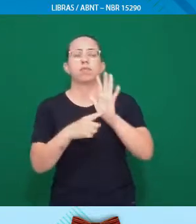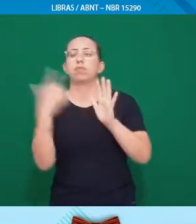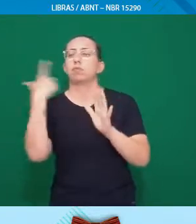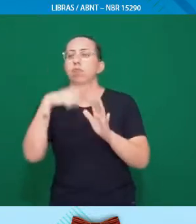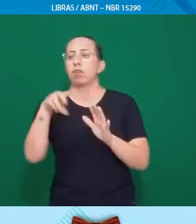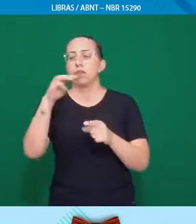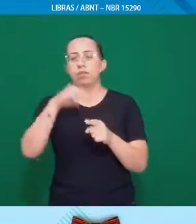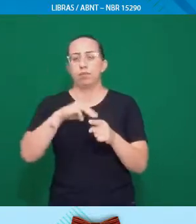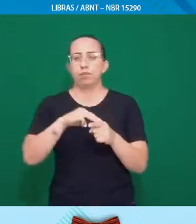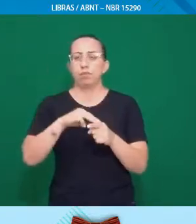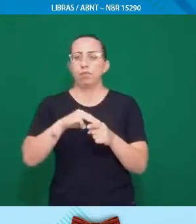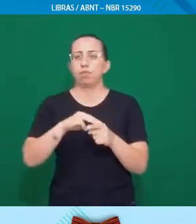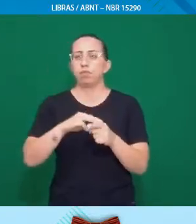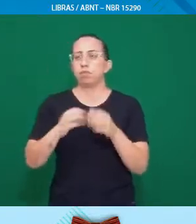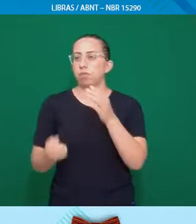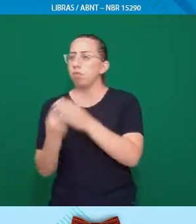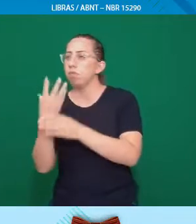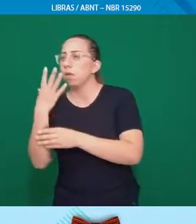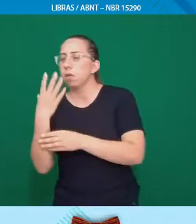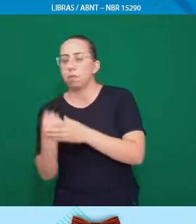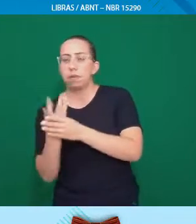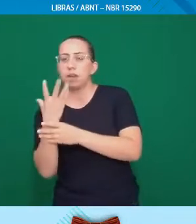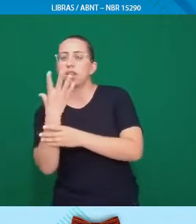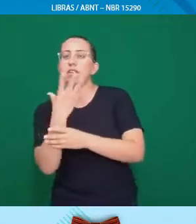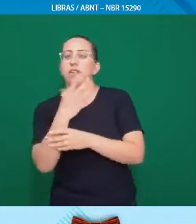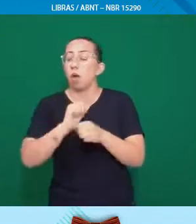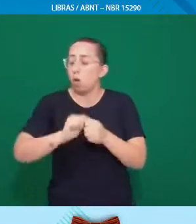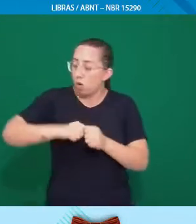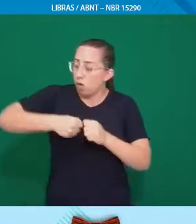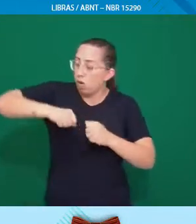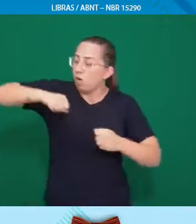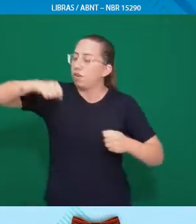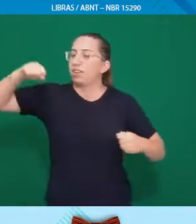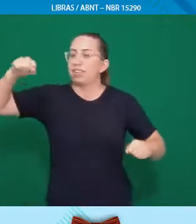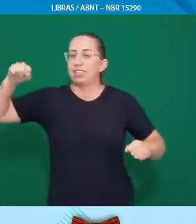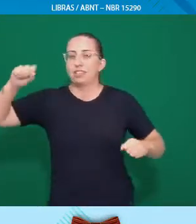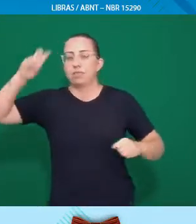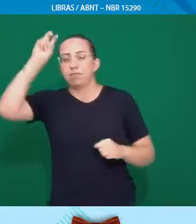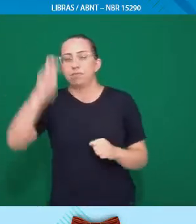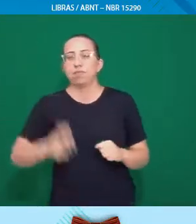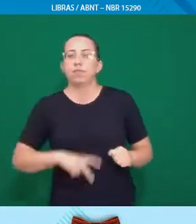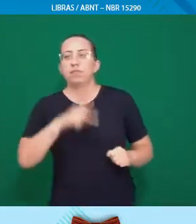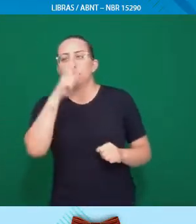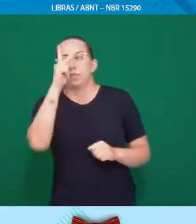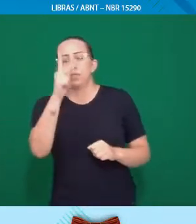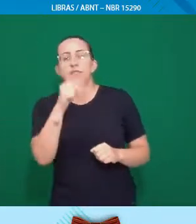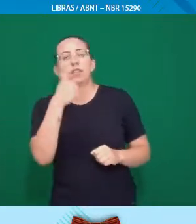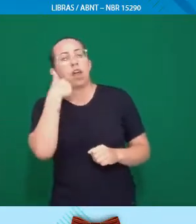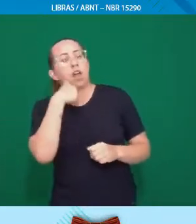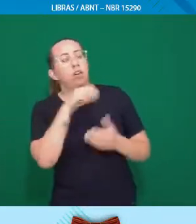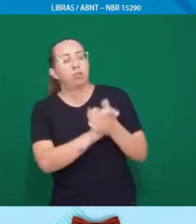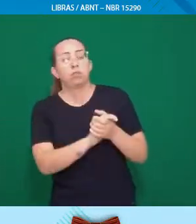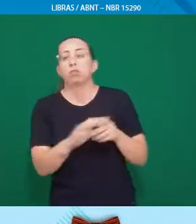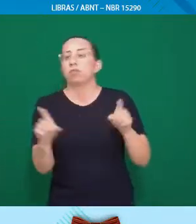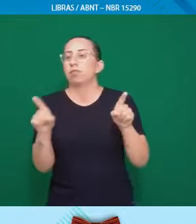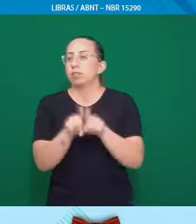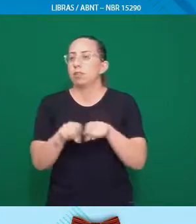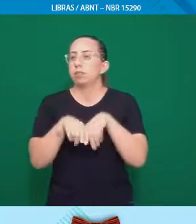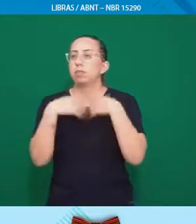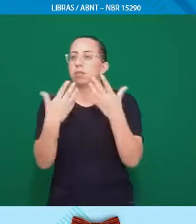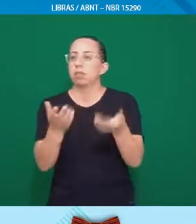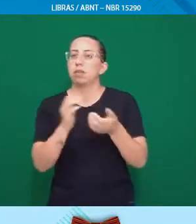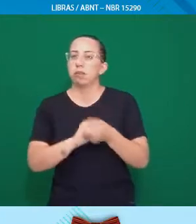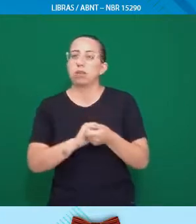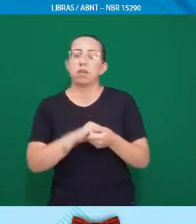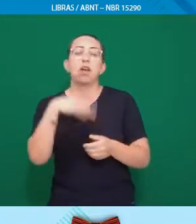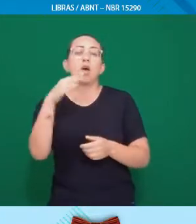para que o agronegócio Cresça e seja forte sua esposa todos Parabéns quando se quer